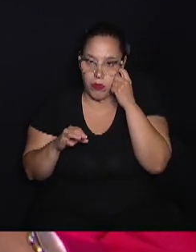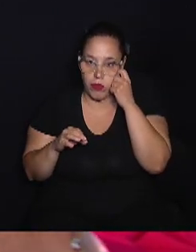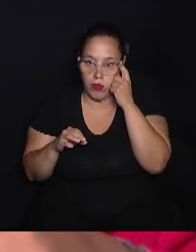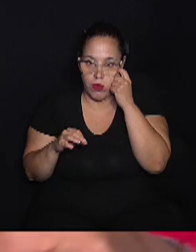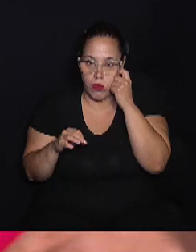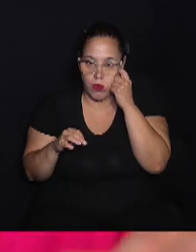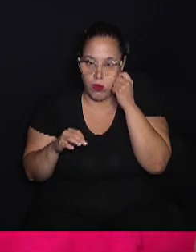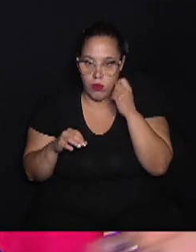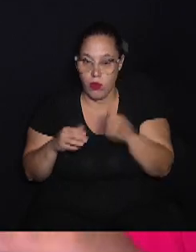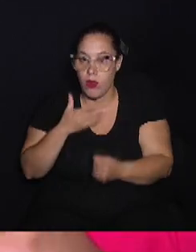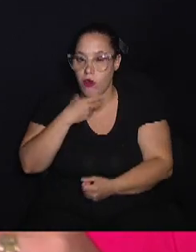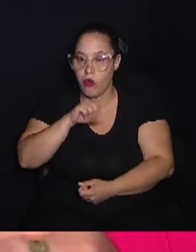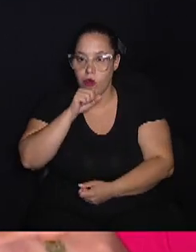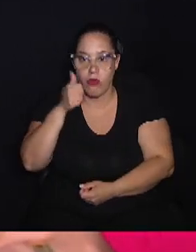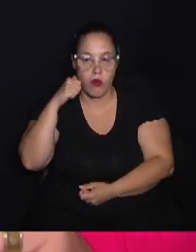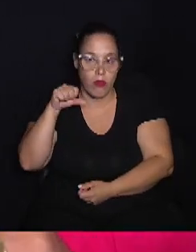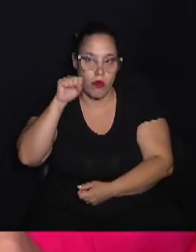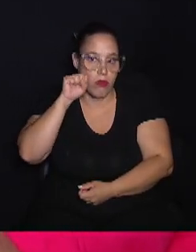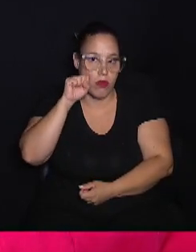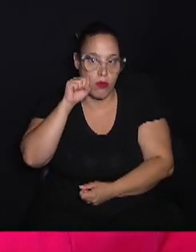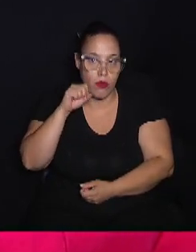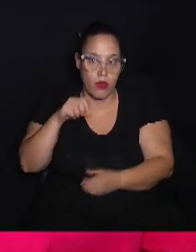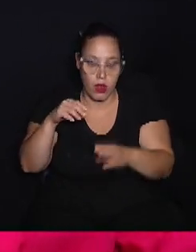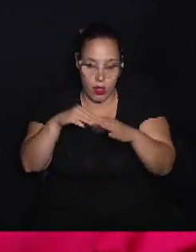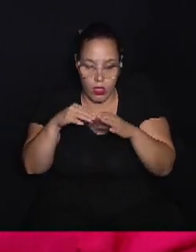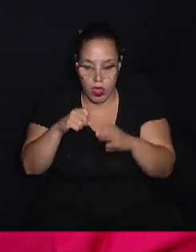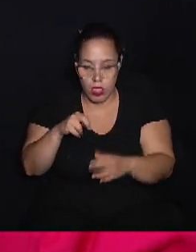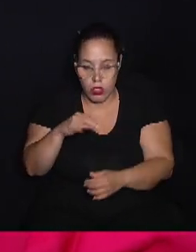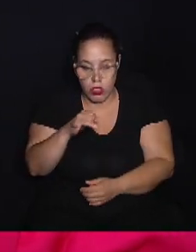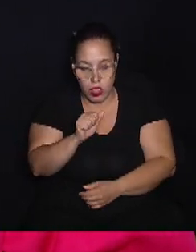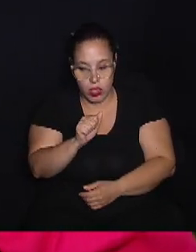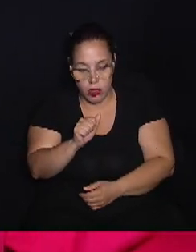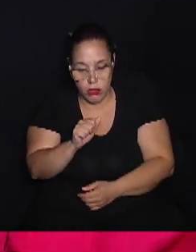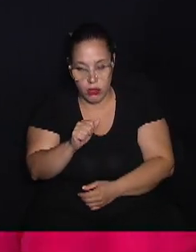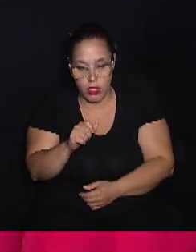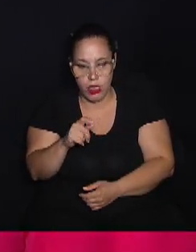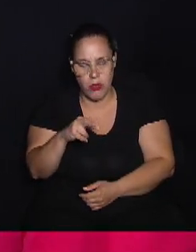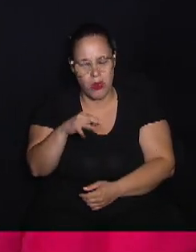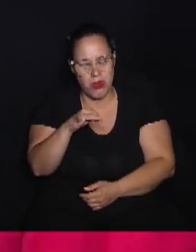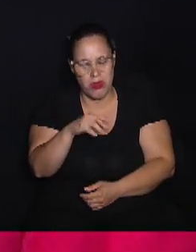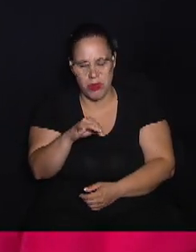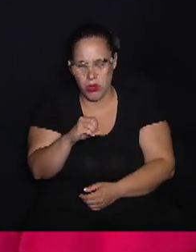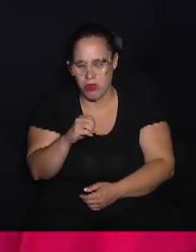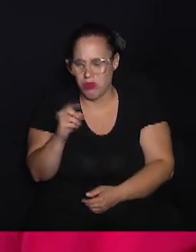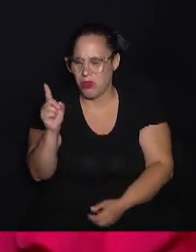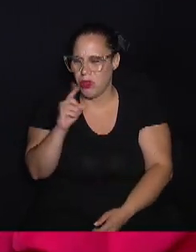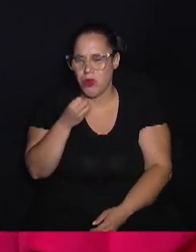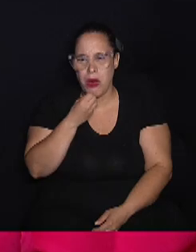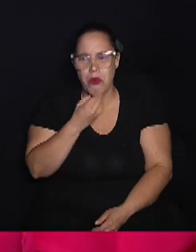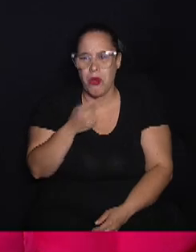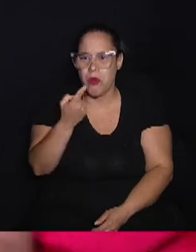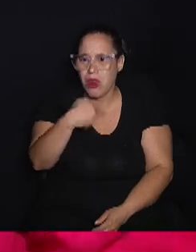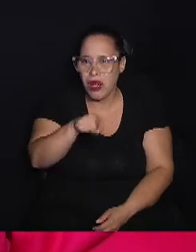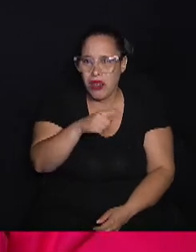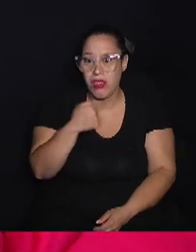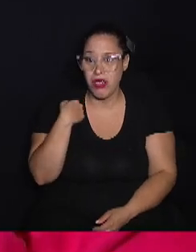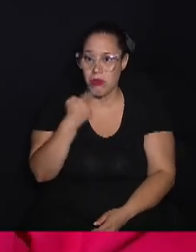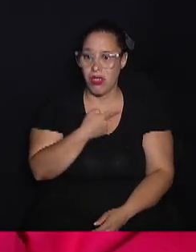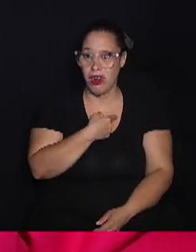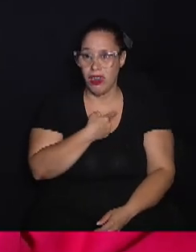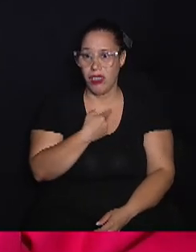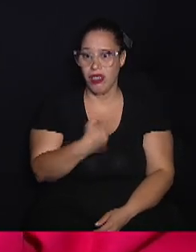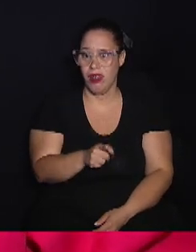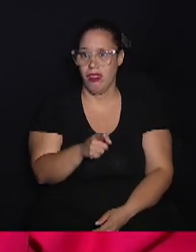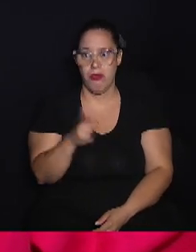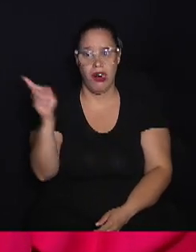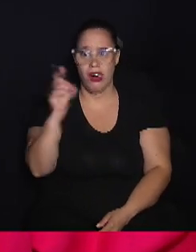geração dos nossos pais Vamos colocar lá na salsicha embutidos já não é bom para eles né nem pra gente é bom então para eles